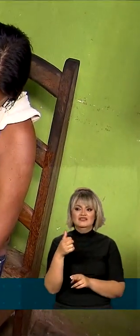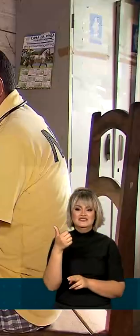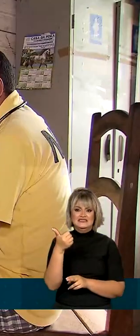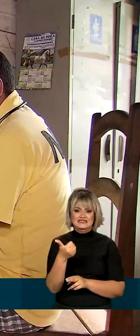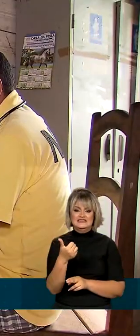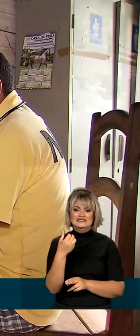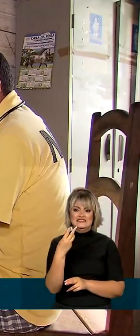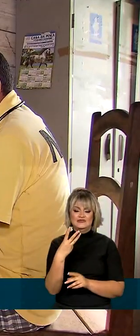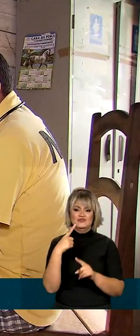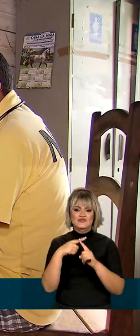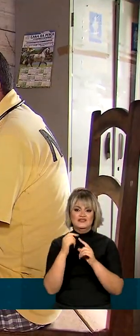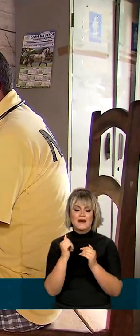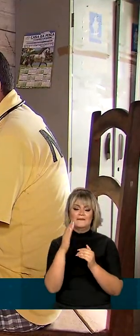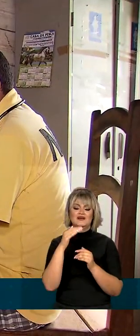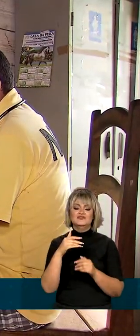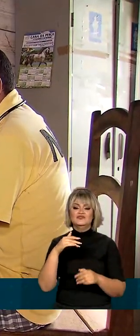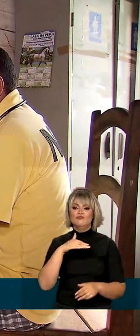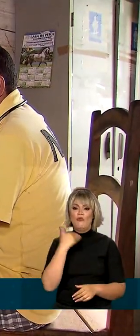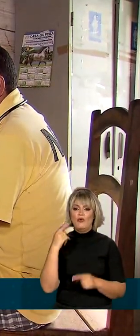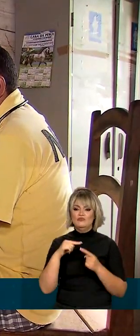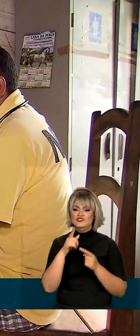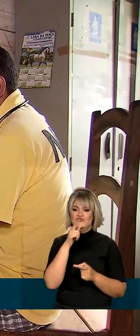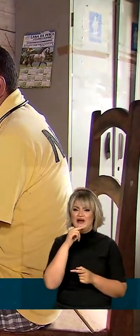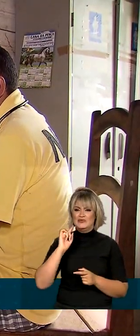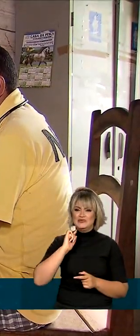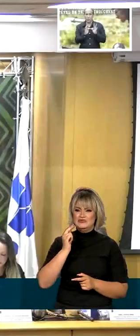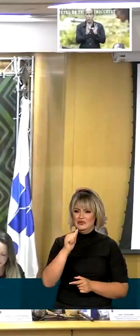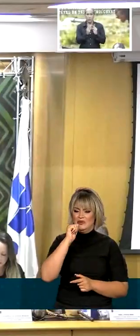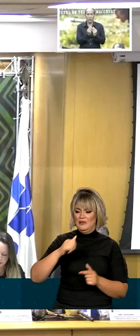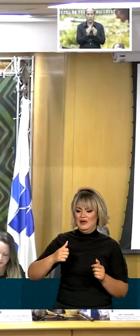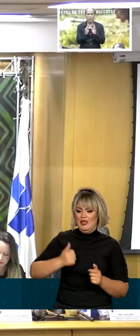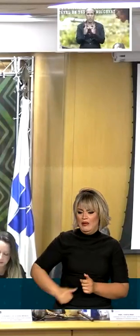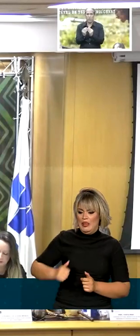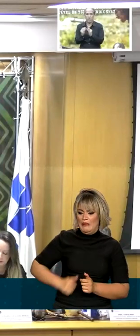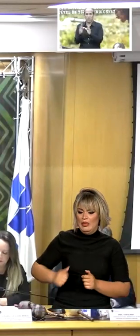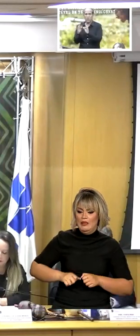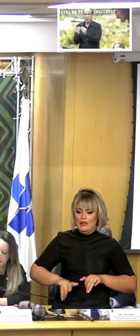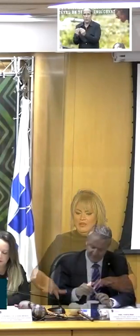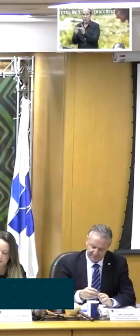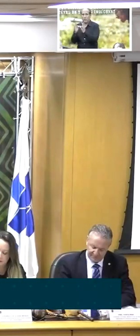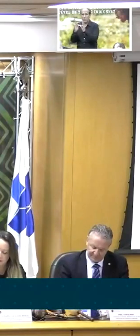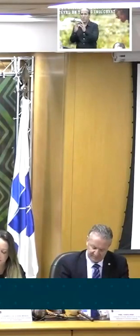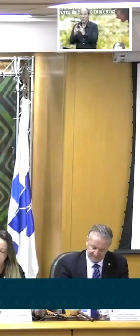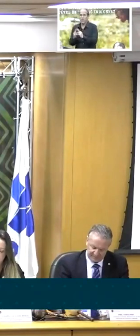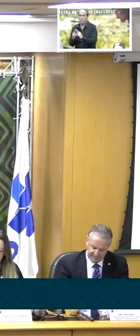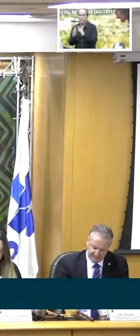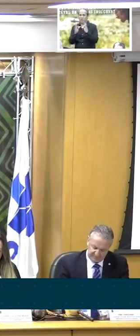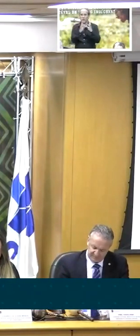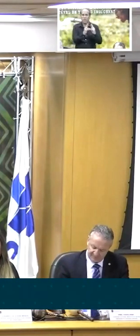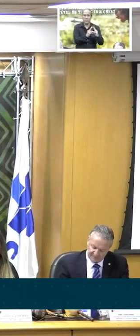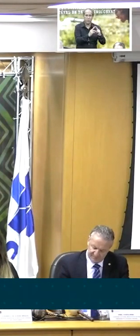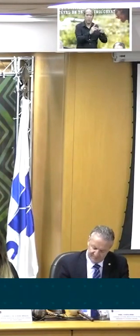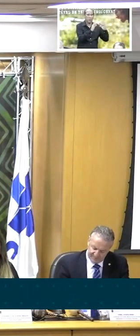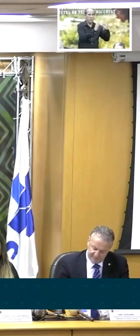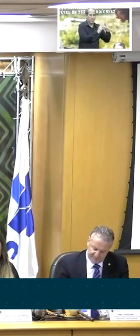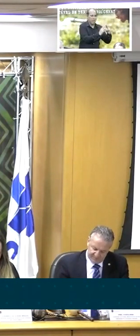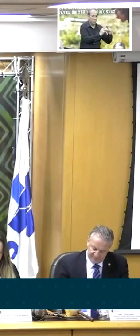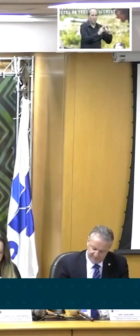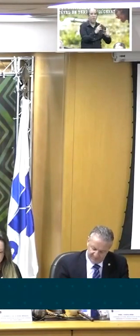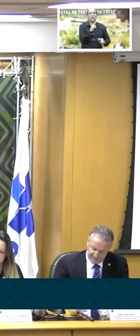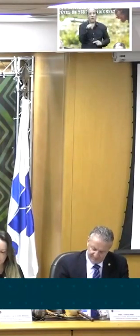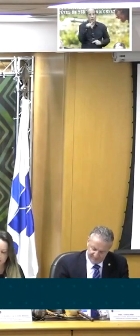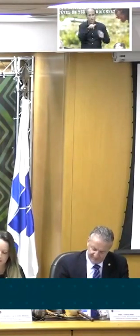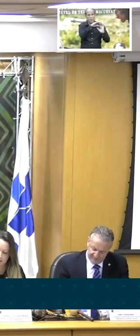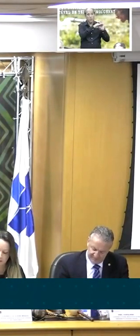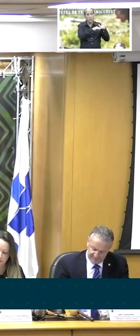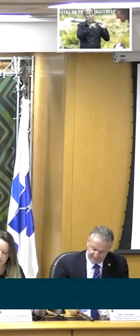mais chances de morrer de diarreia causada por água contaminada para nós esse programa ele é de suma